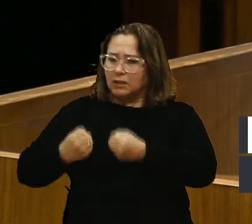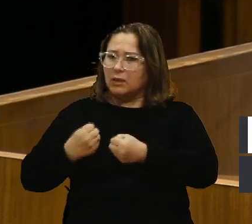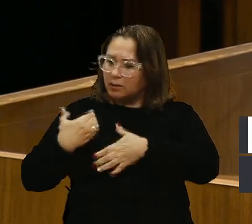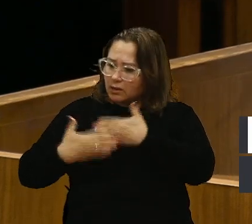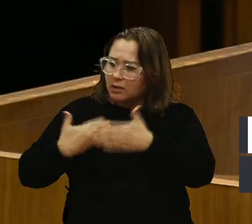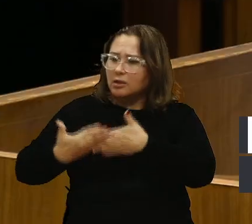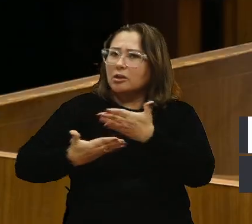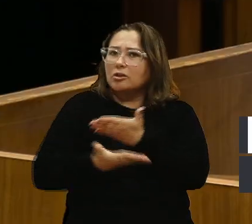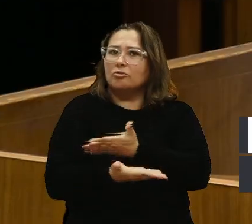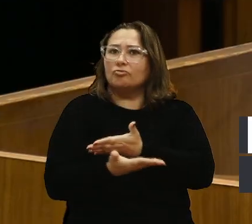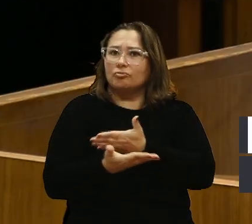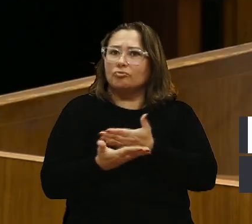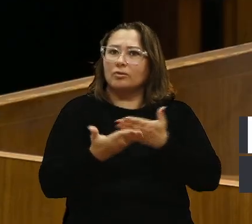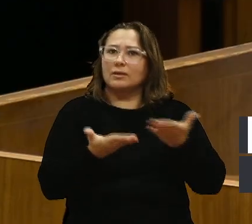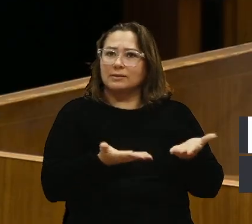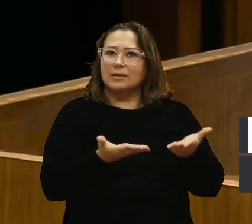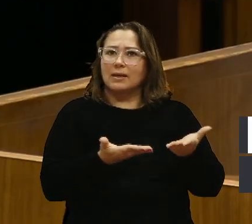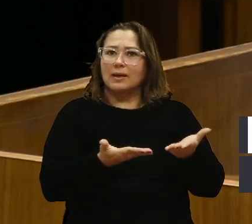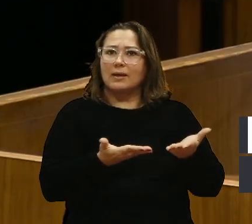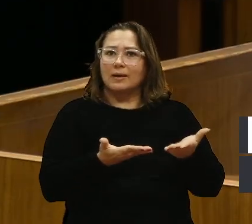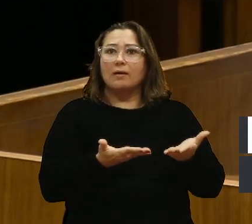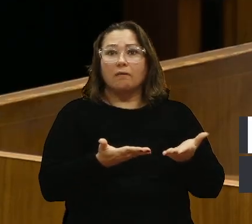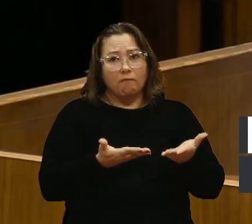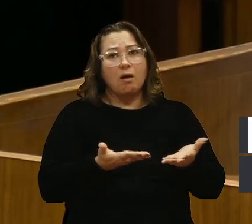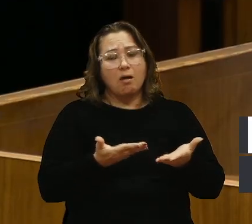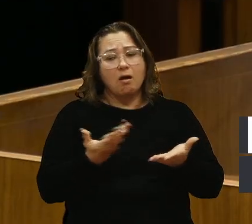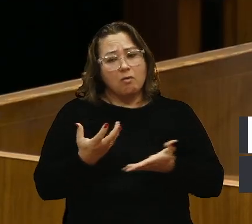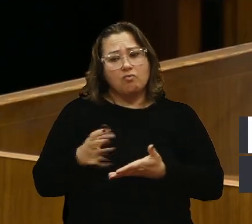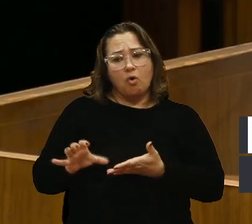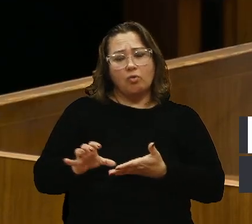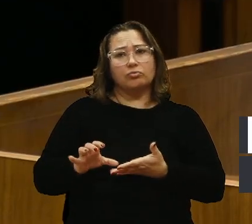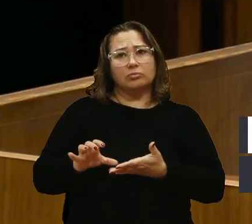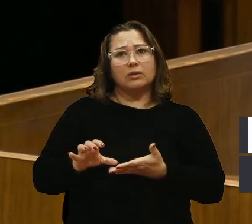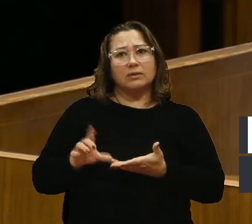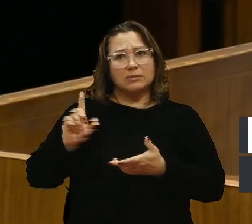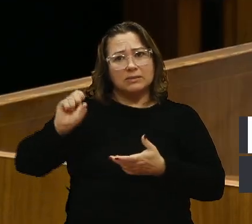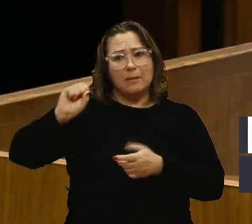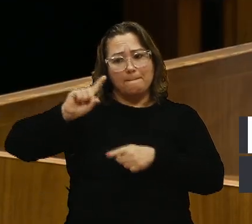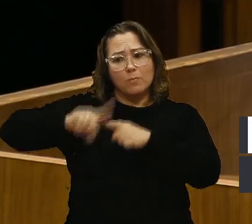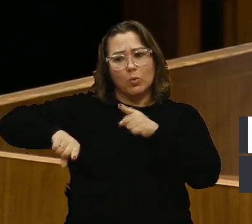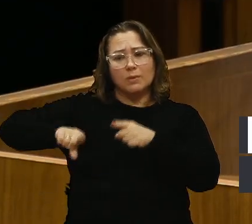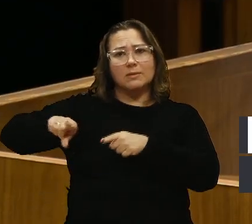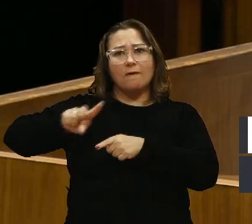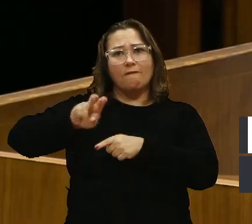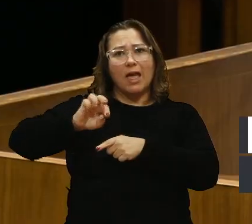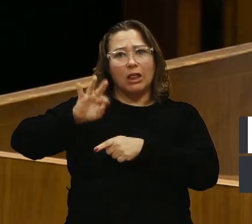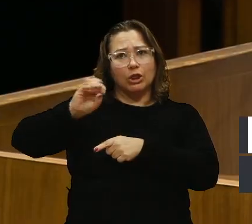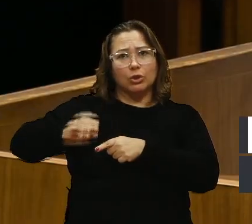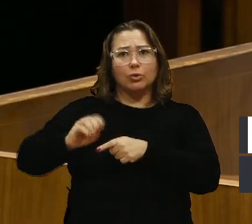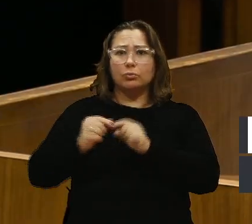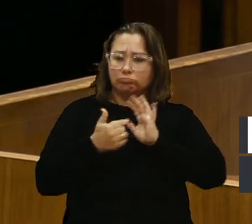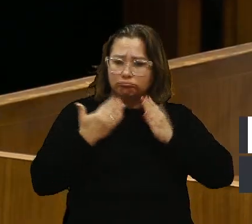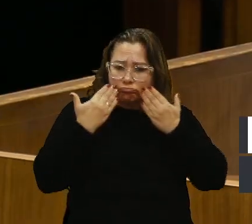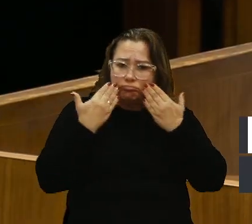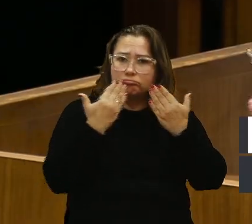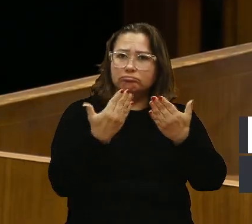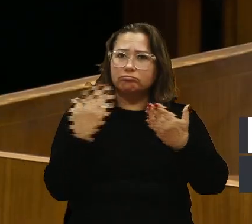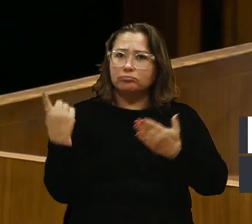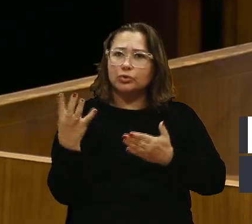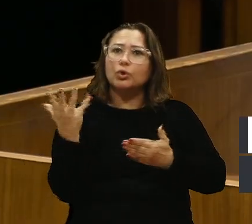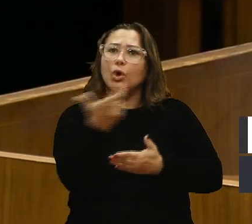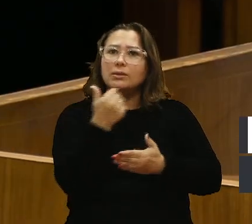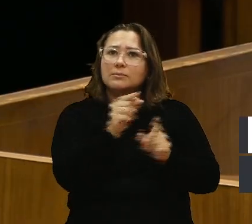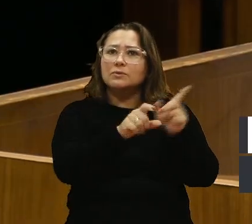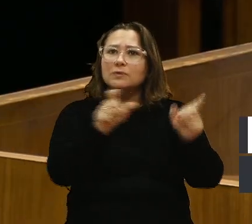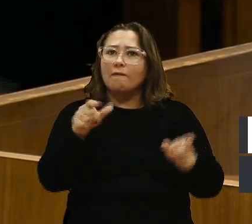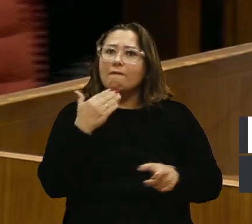né, essa medida aqui, e que vão ir contra esse veto. A gente espera que exponham todo mundo que é favorável, principalmente